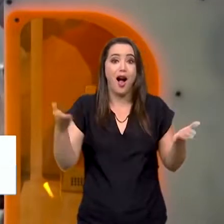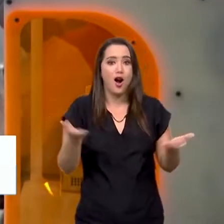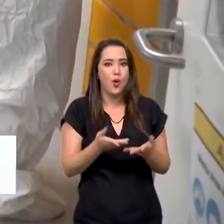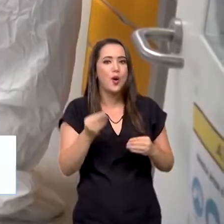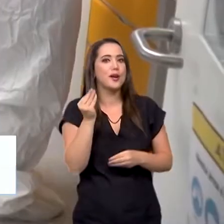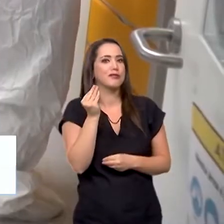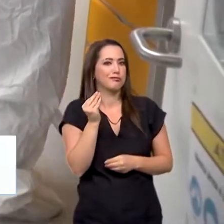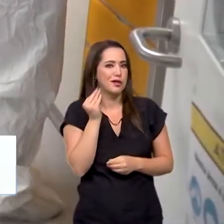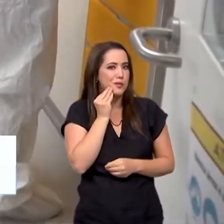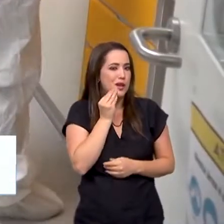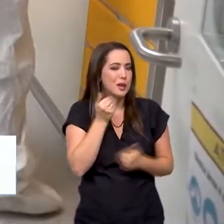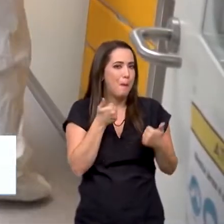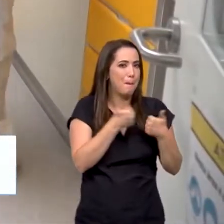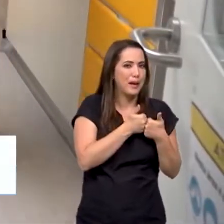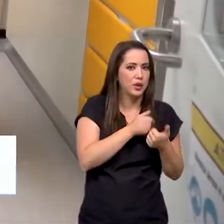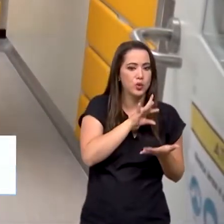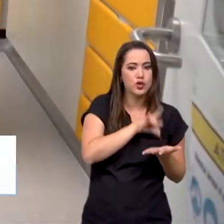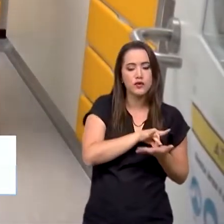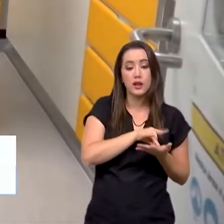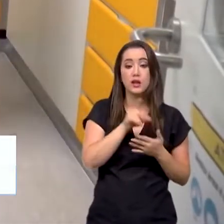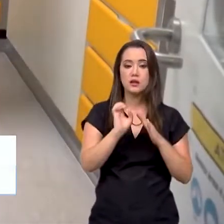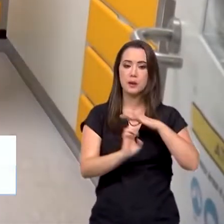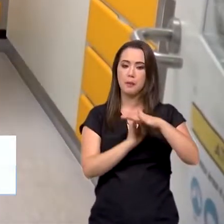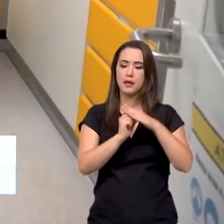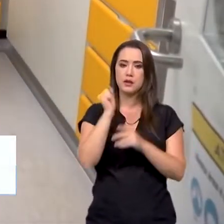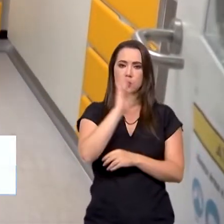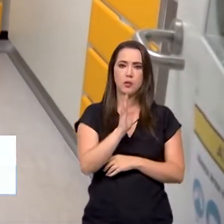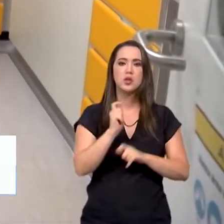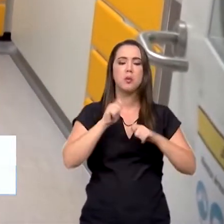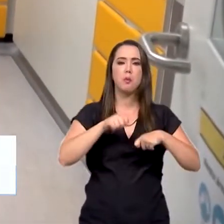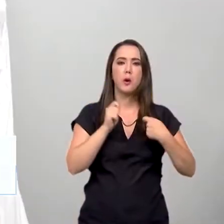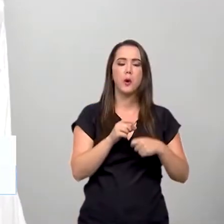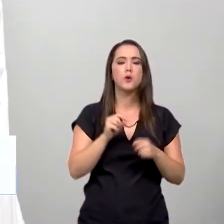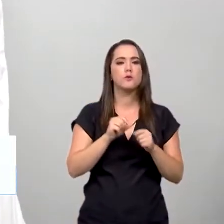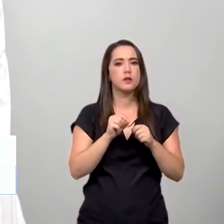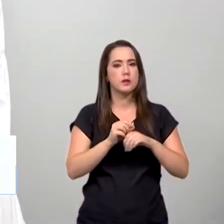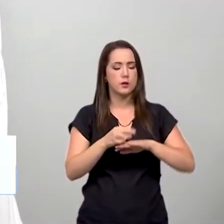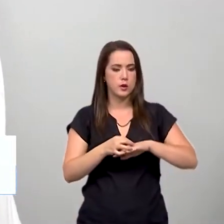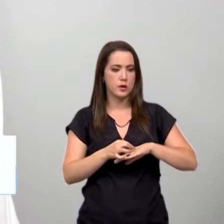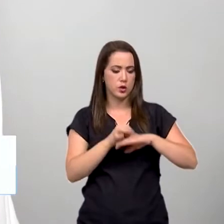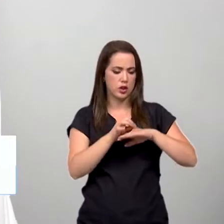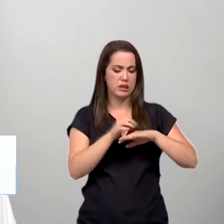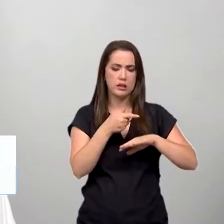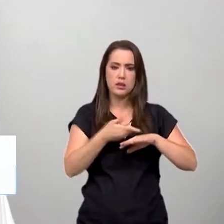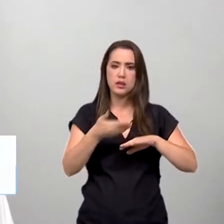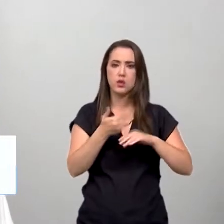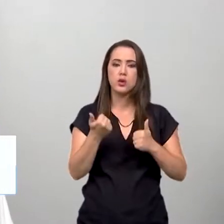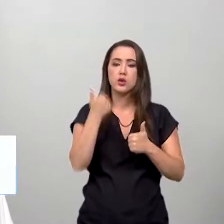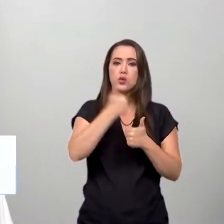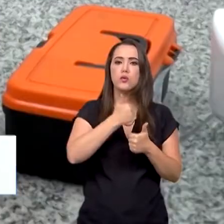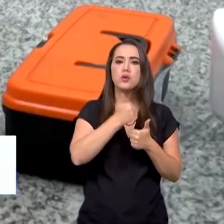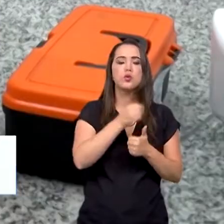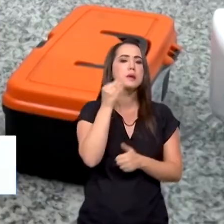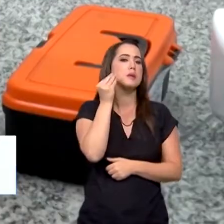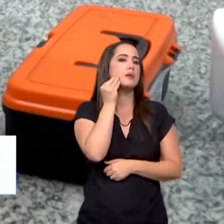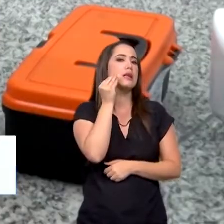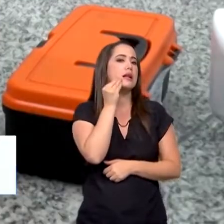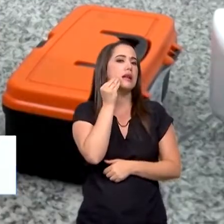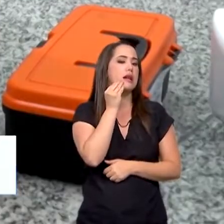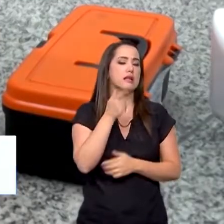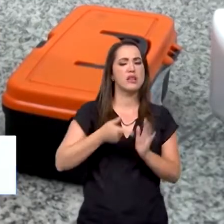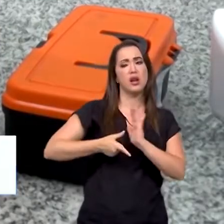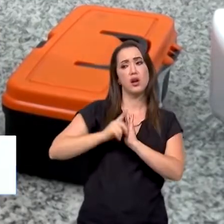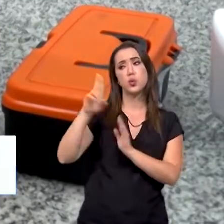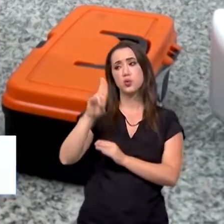realidade. Essa startup brasileira já produz tecido artificial para substituir testes de cosméticos em